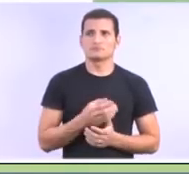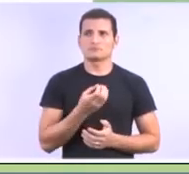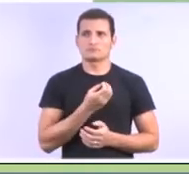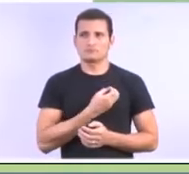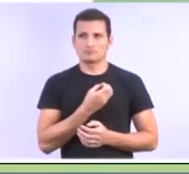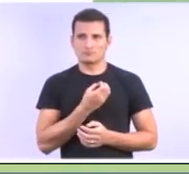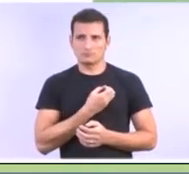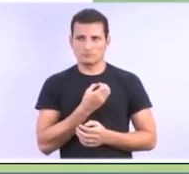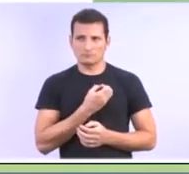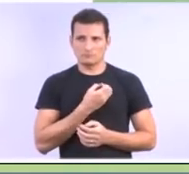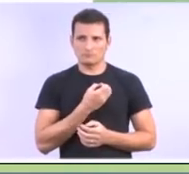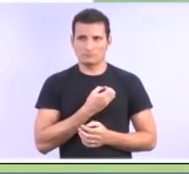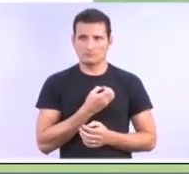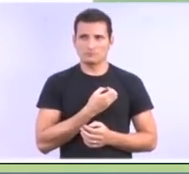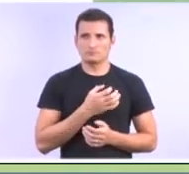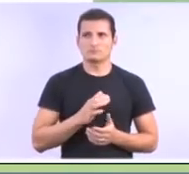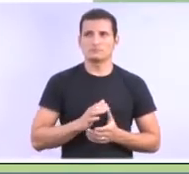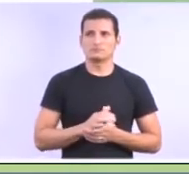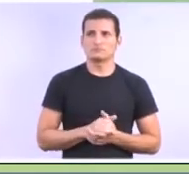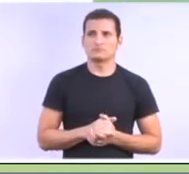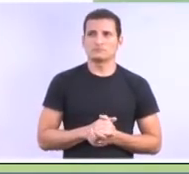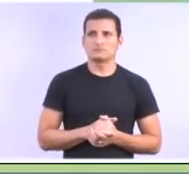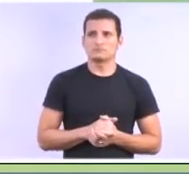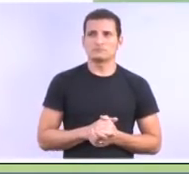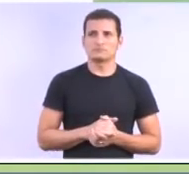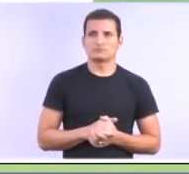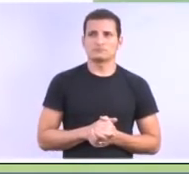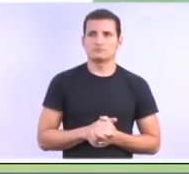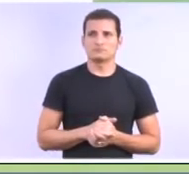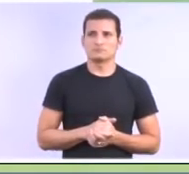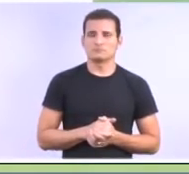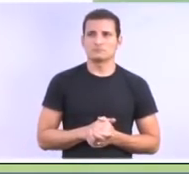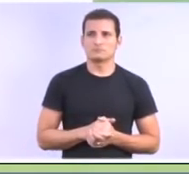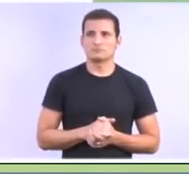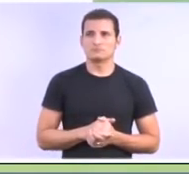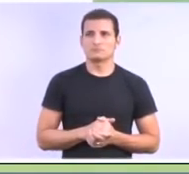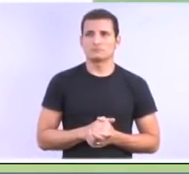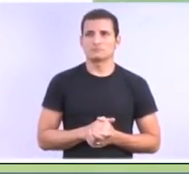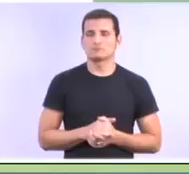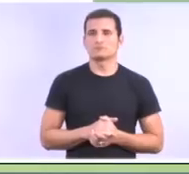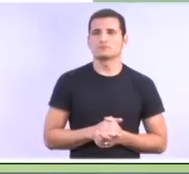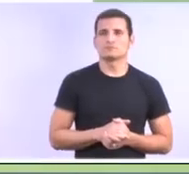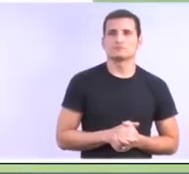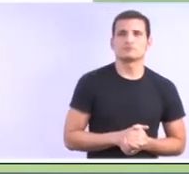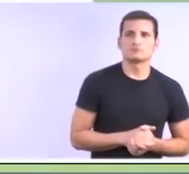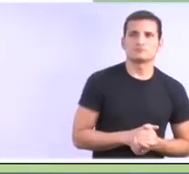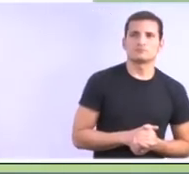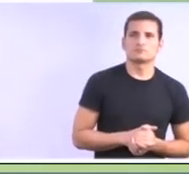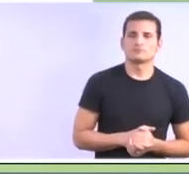número double naquele atributo, né? E assim por diante.